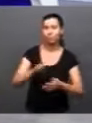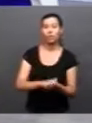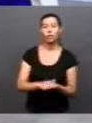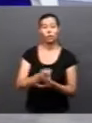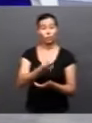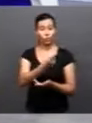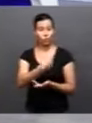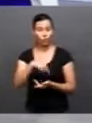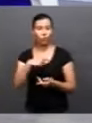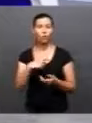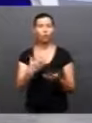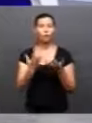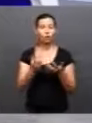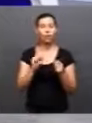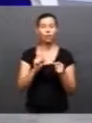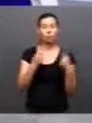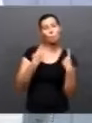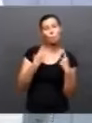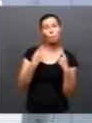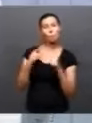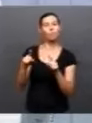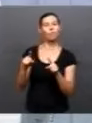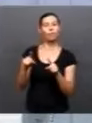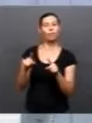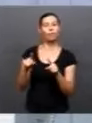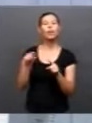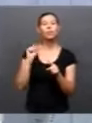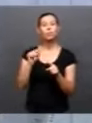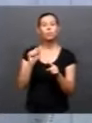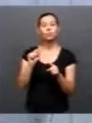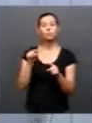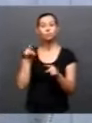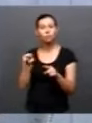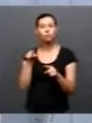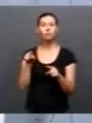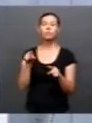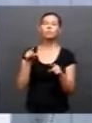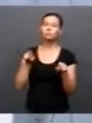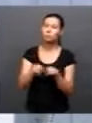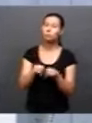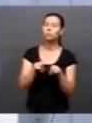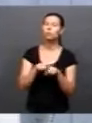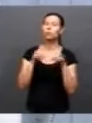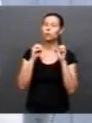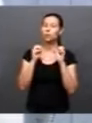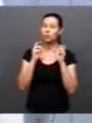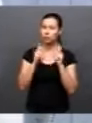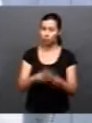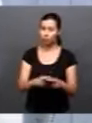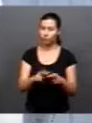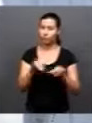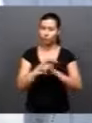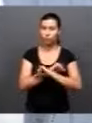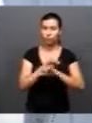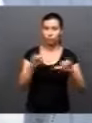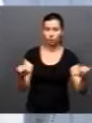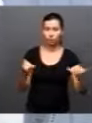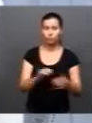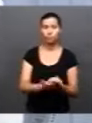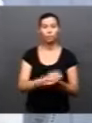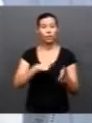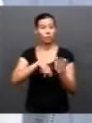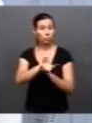ainda não fazem isso. Para tirar da gaveta, sim, para sair da bolha. Sim. Né? O pesquisador, quando ele